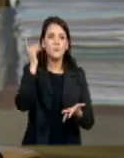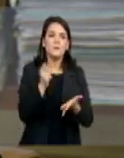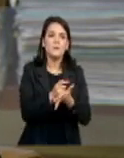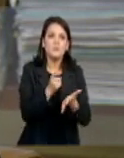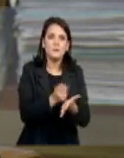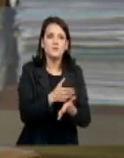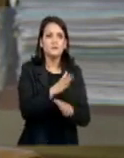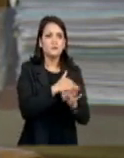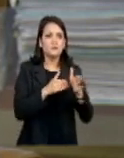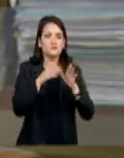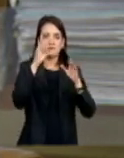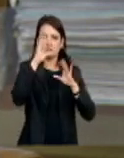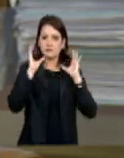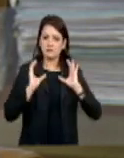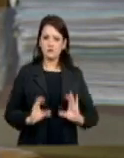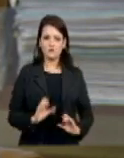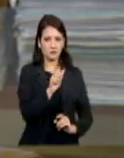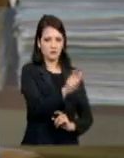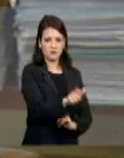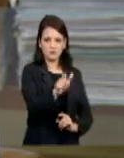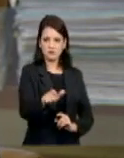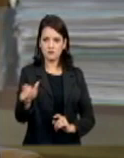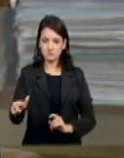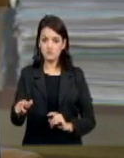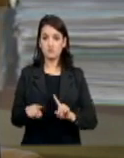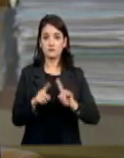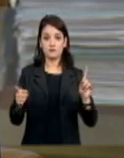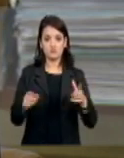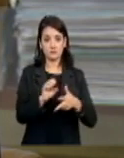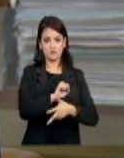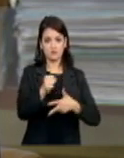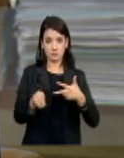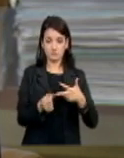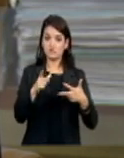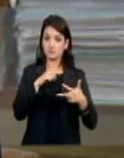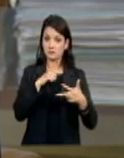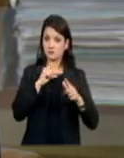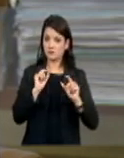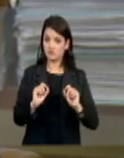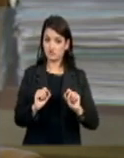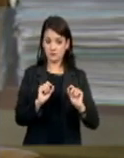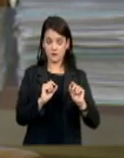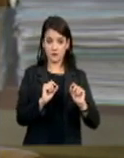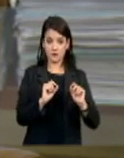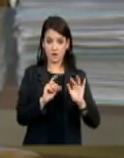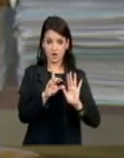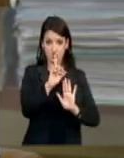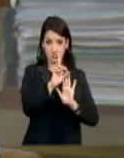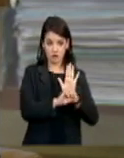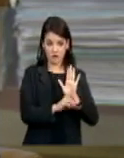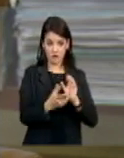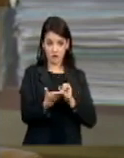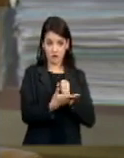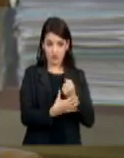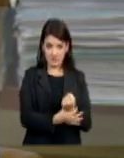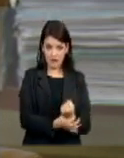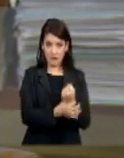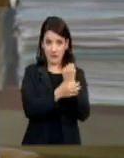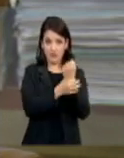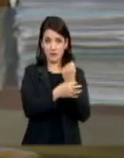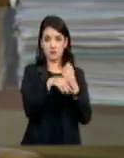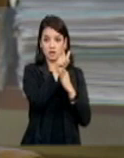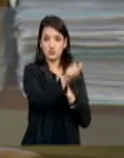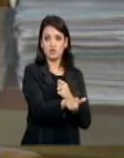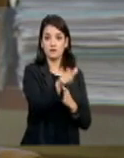geral na realidade os poderes do estado encontram nos direitos e nas garantias individuais